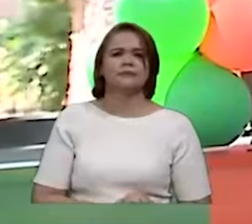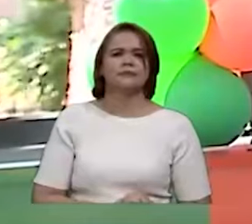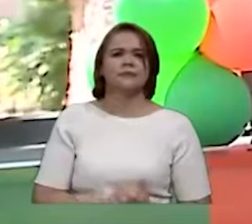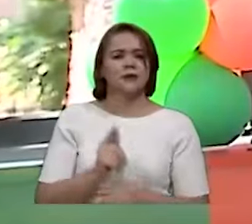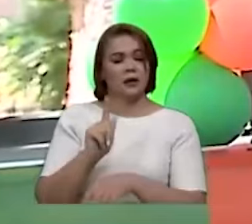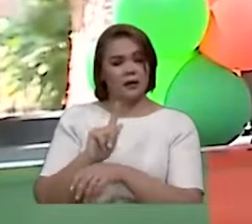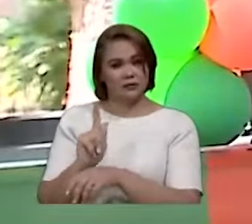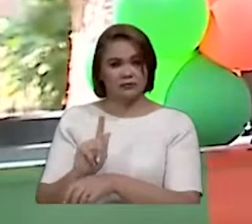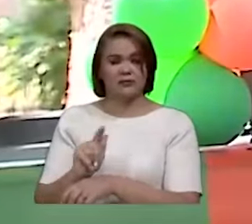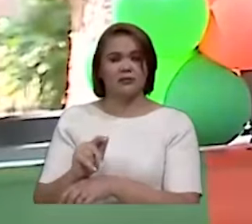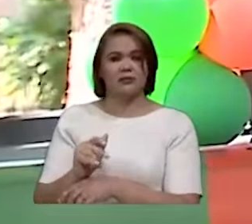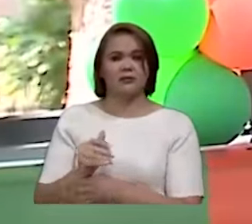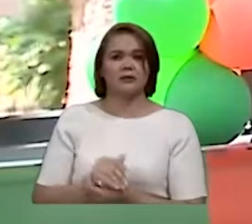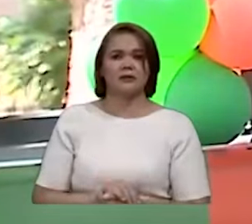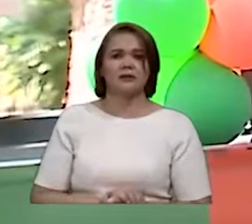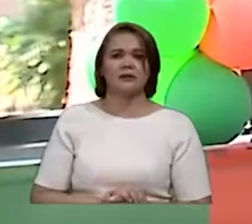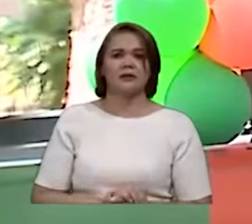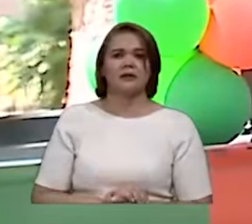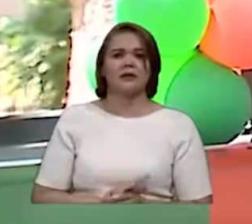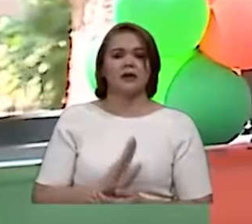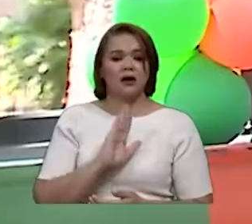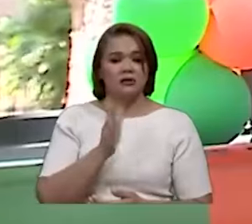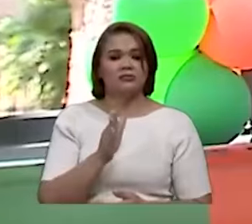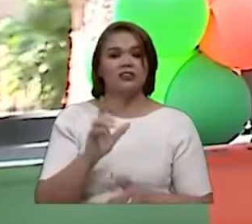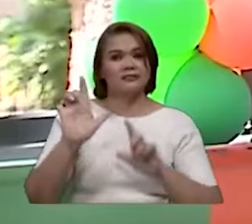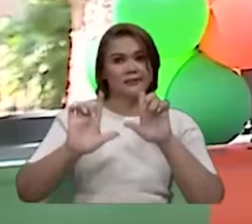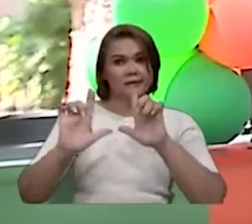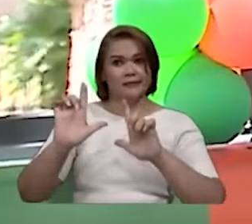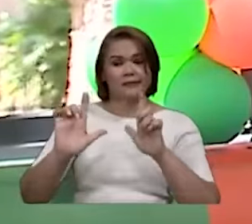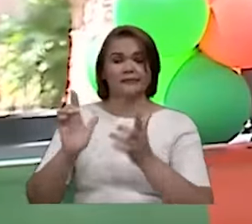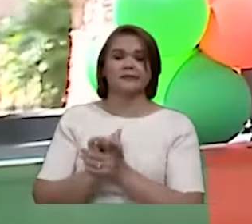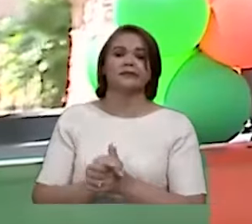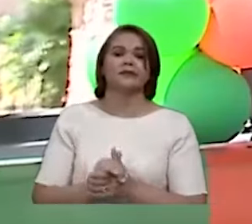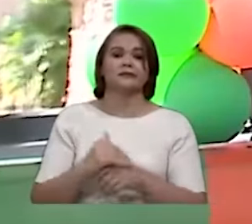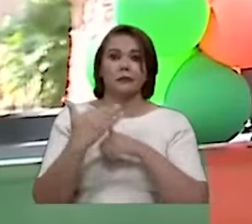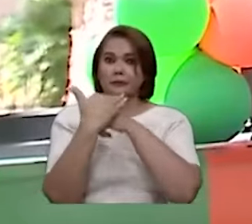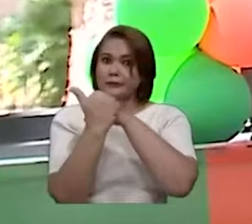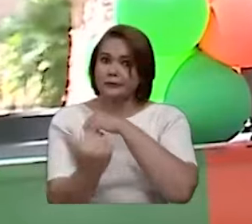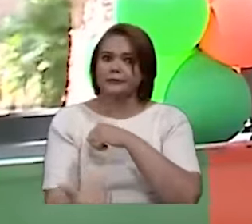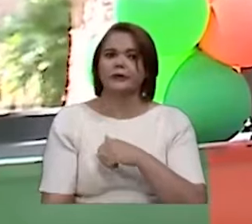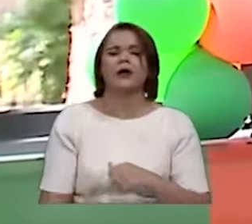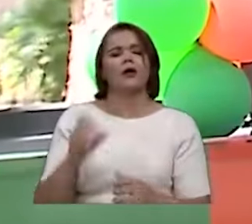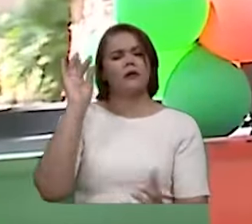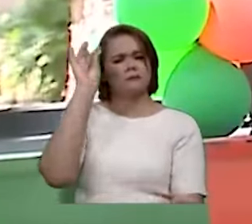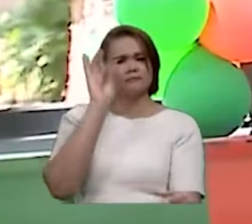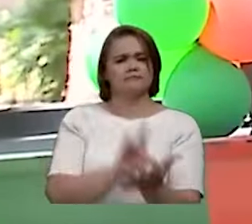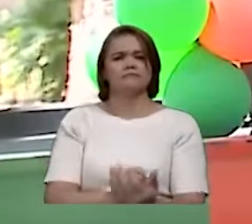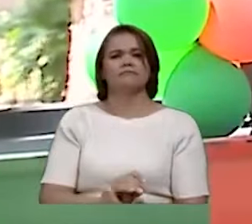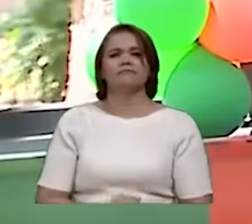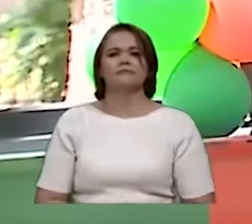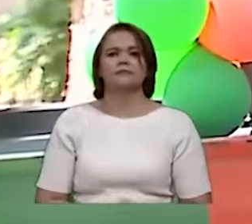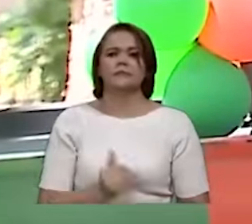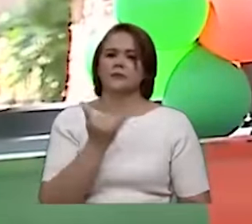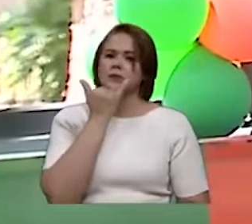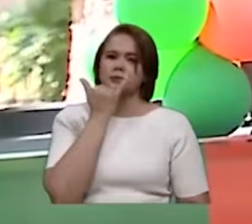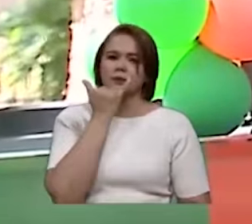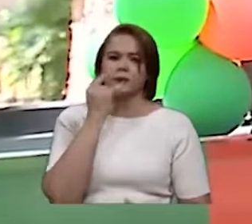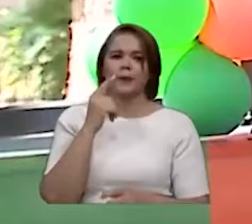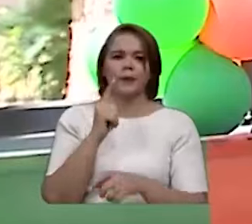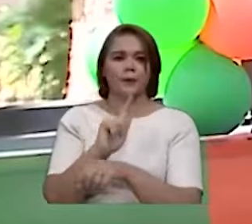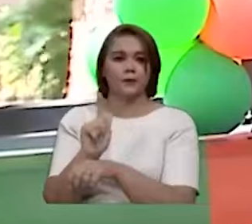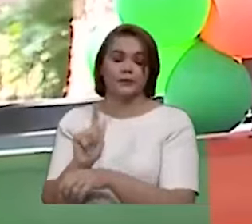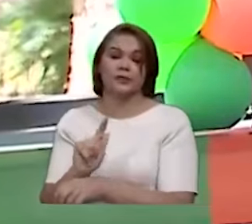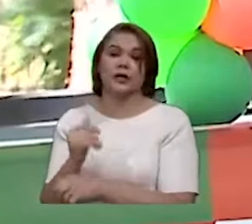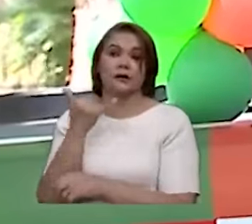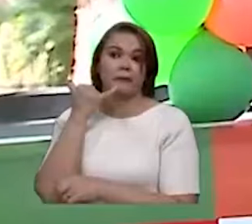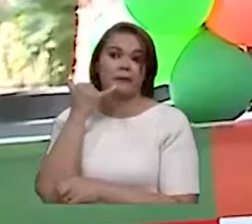Gerente, eu tô aqui. É no ar agora. Já me chamaram. Tá confirmado, então. Foi. Desculpa, viu, gente? É porque eu tava falando com o